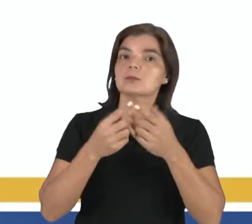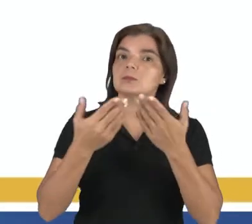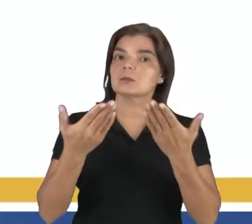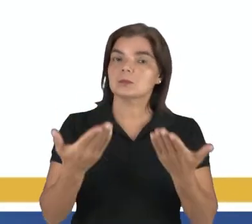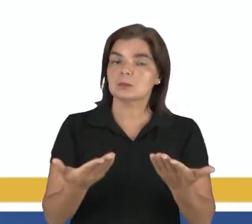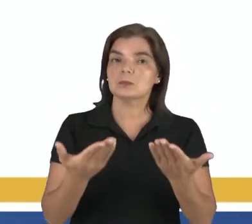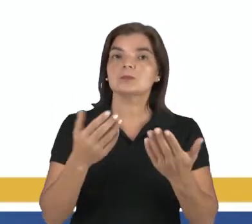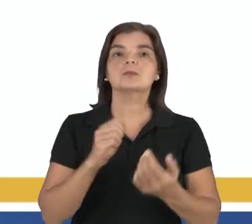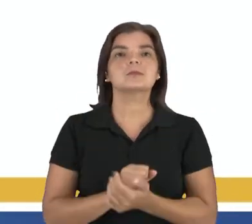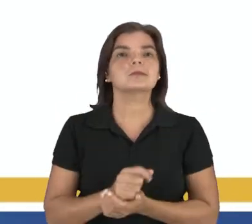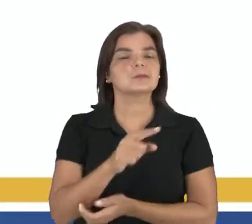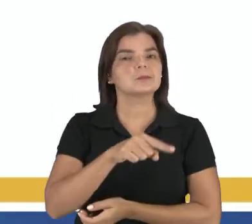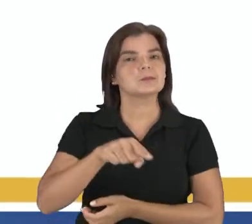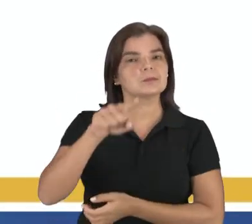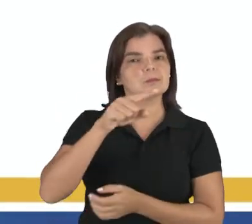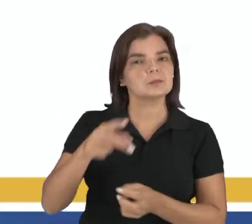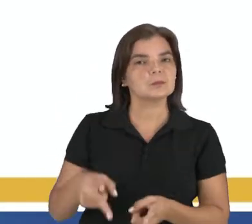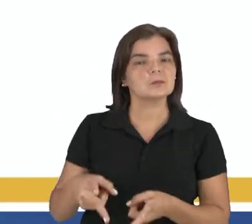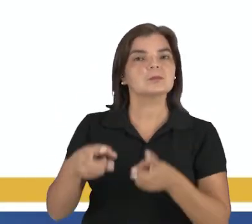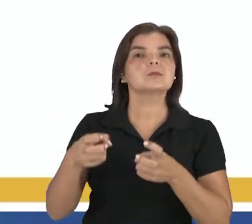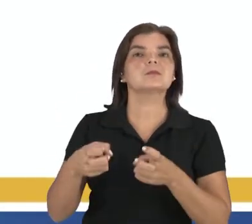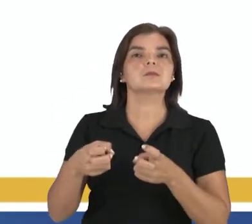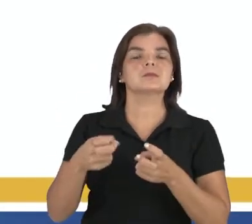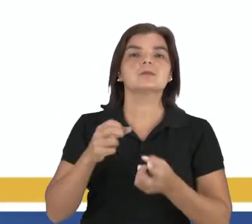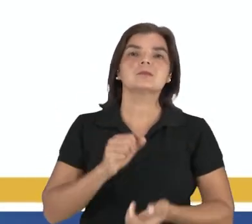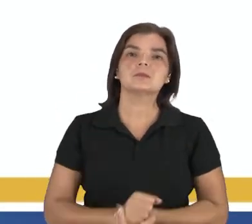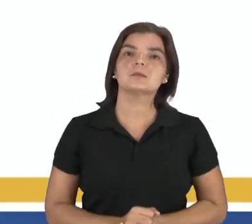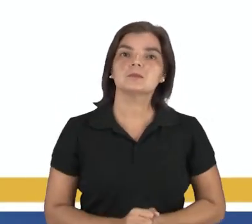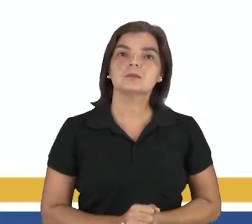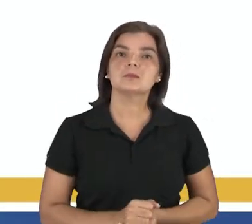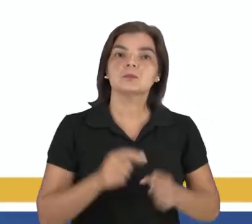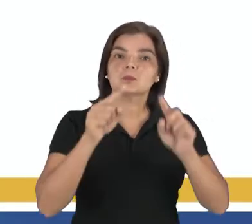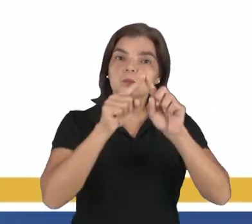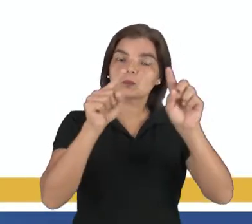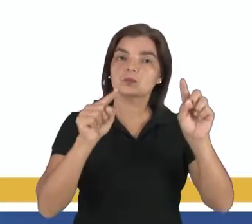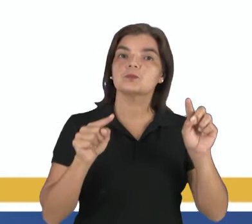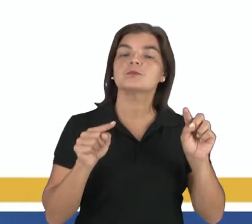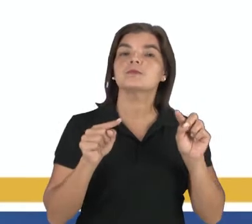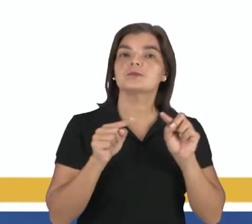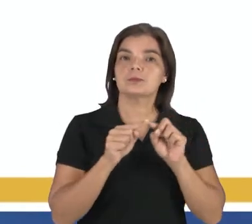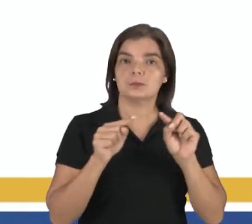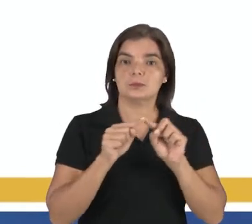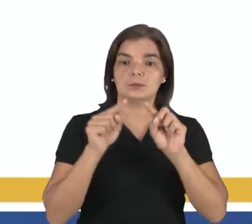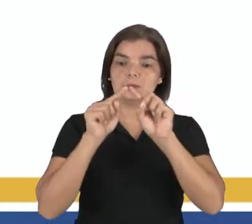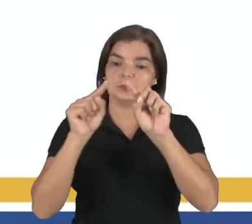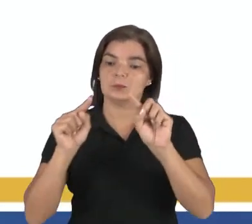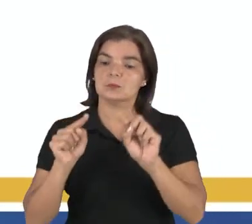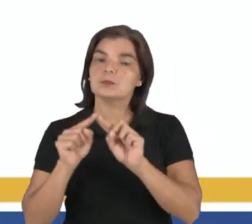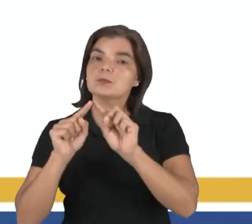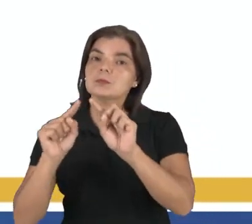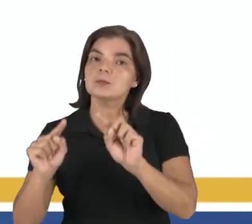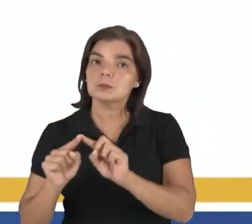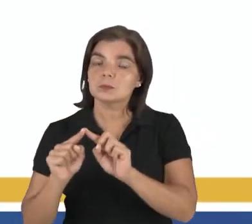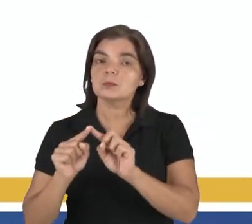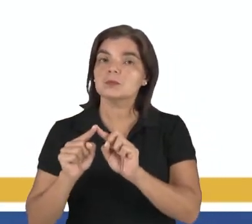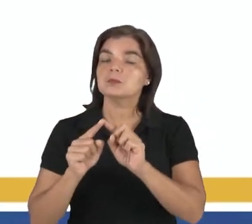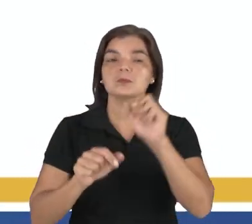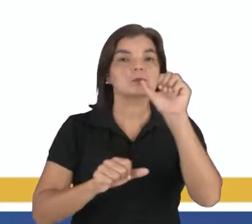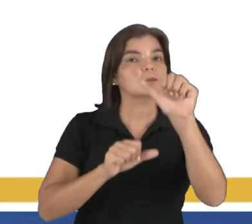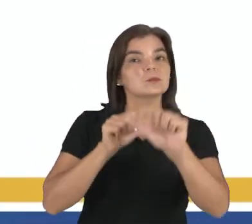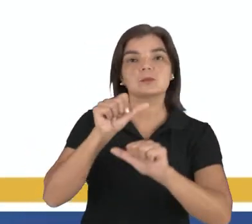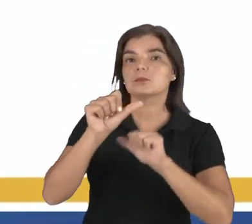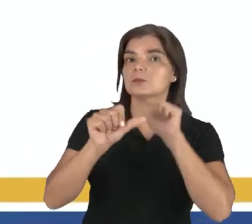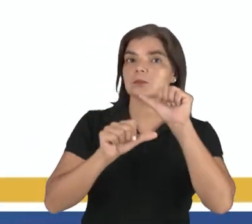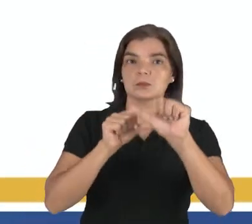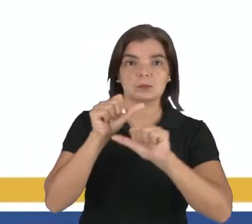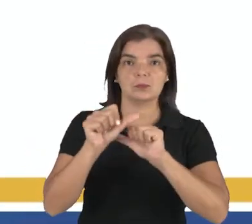nesse caso, vocês vão perceber que o tamanho de uma imagem, ela não